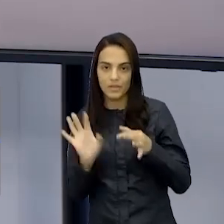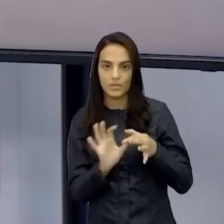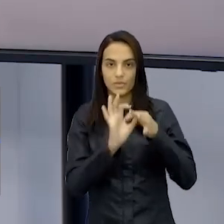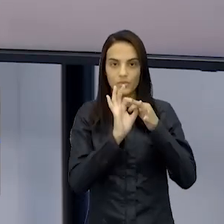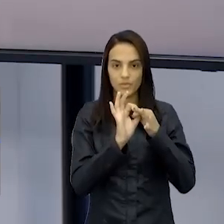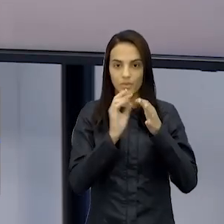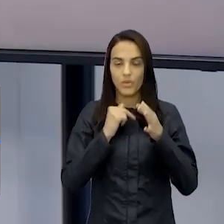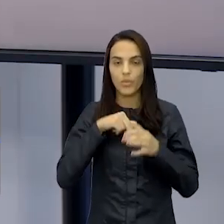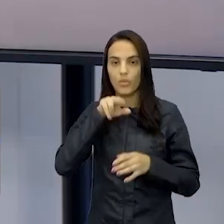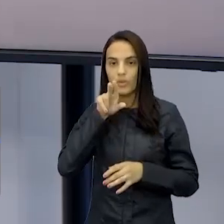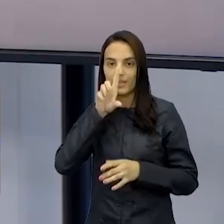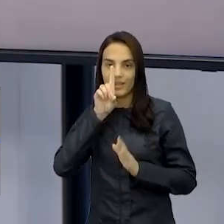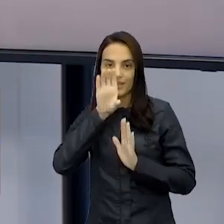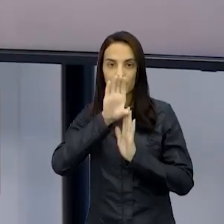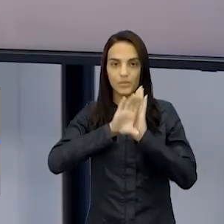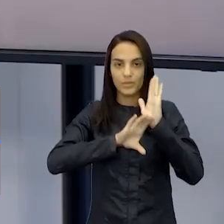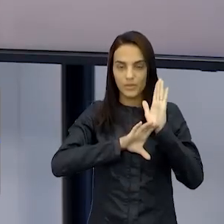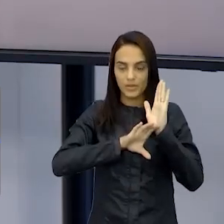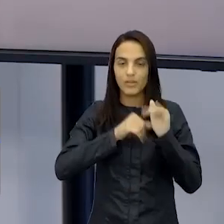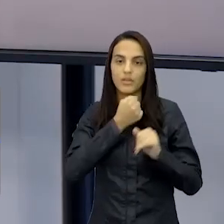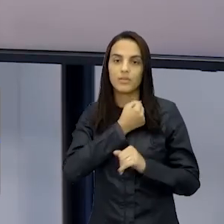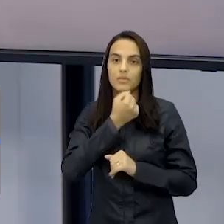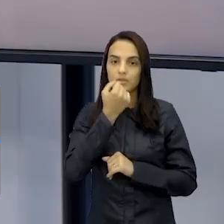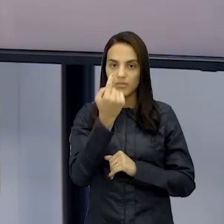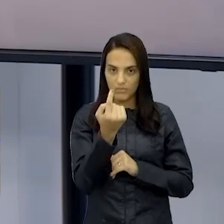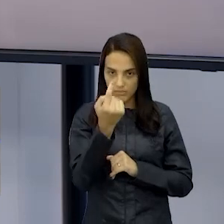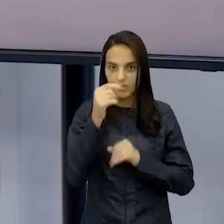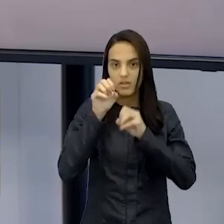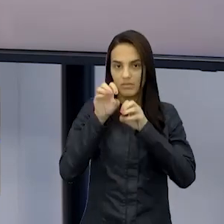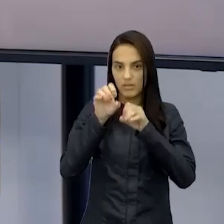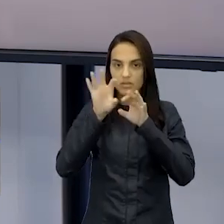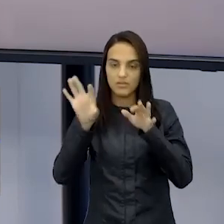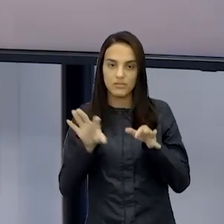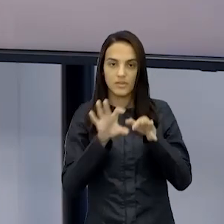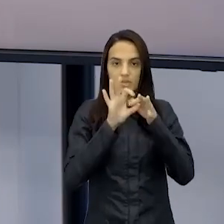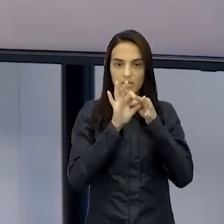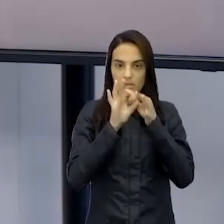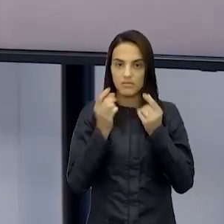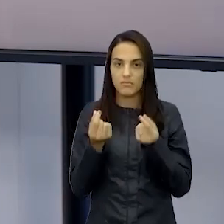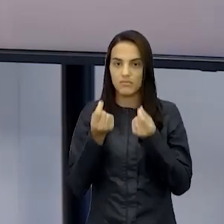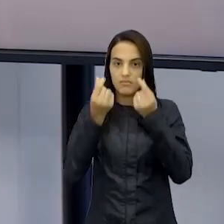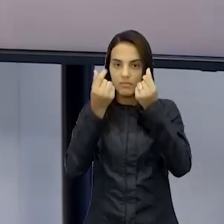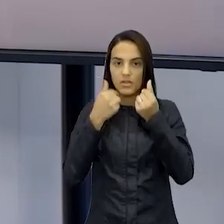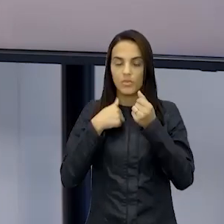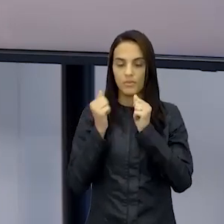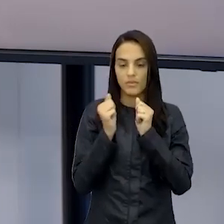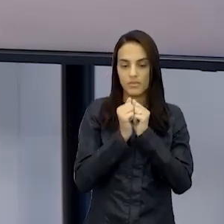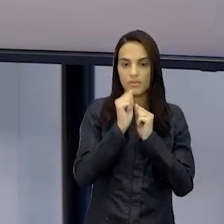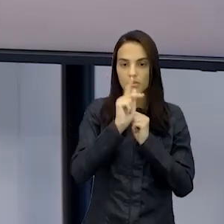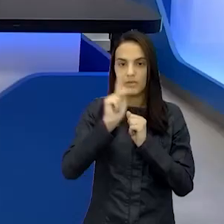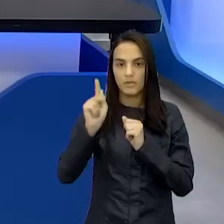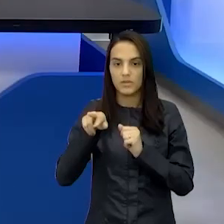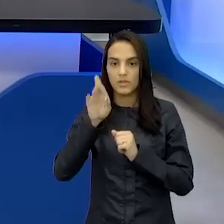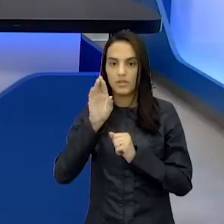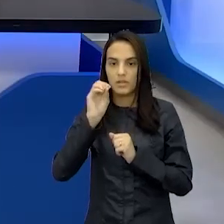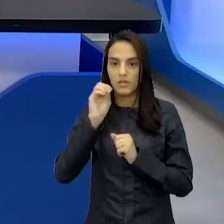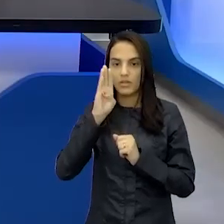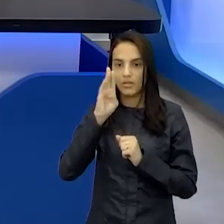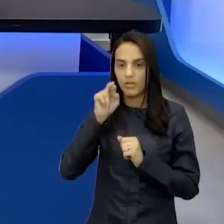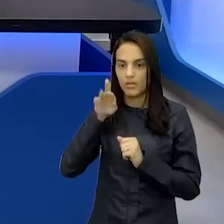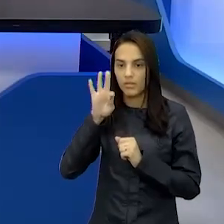Conectada e a unidade curricular Educação Financeira em Conexão. Quem está comigo aqui é a professora Roberta.